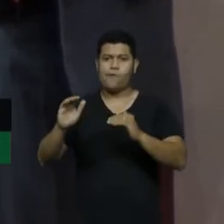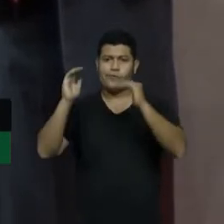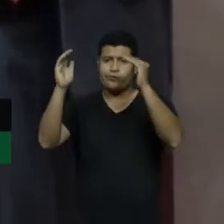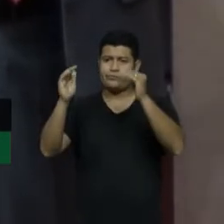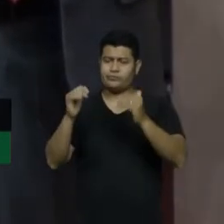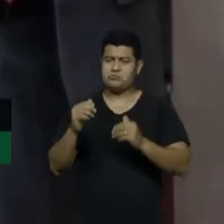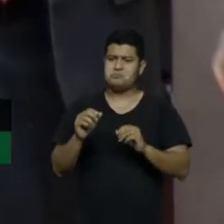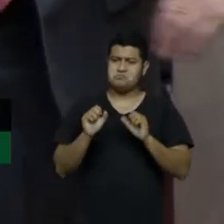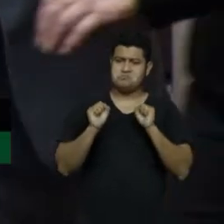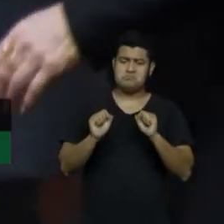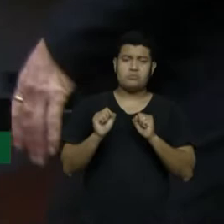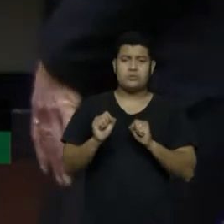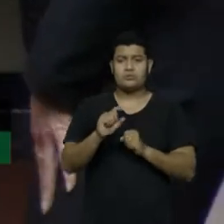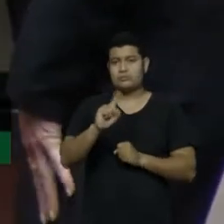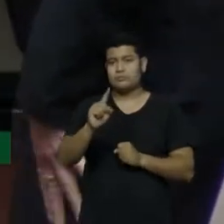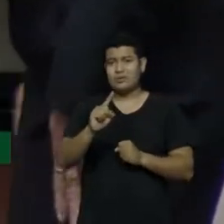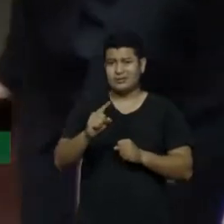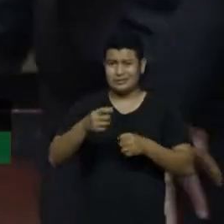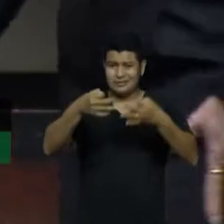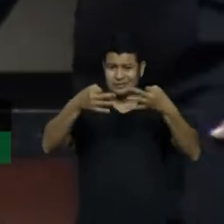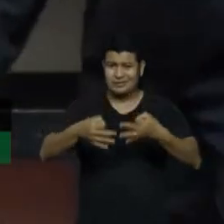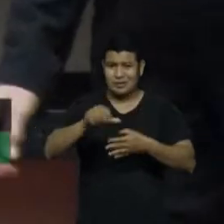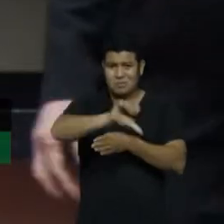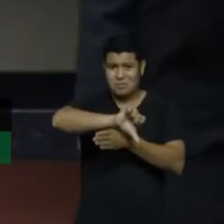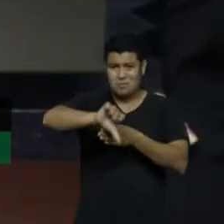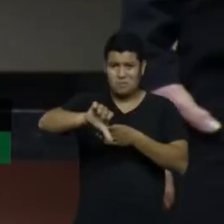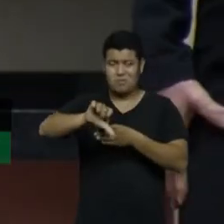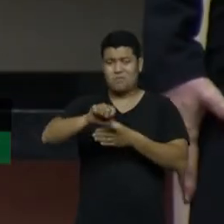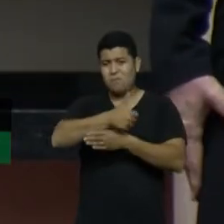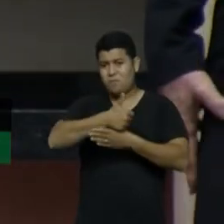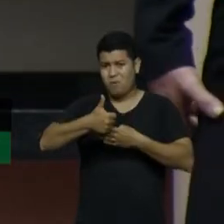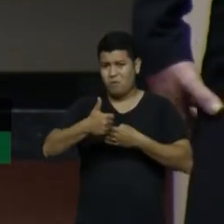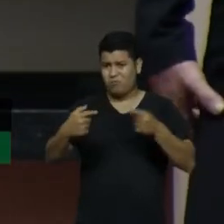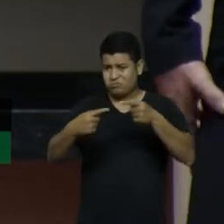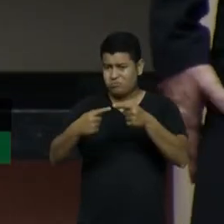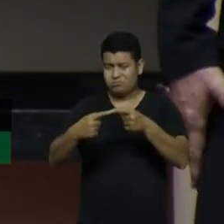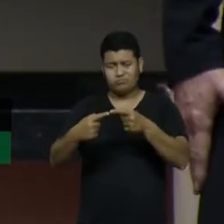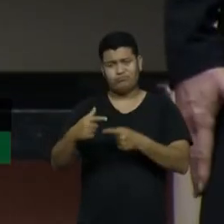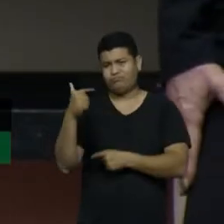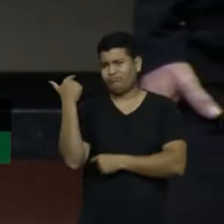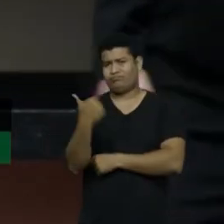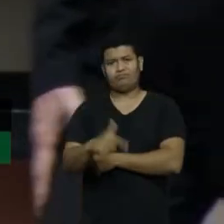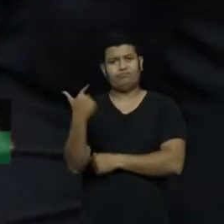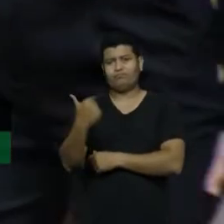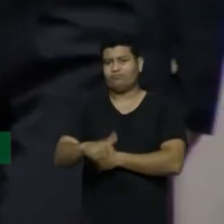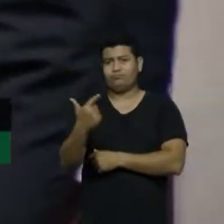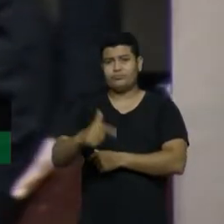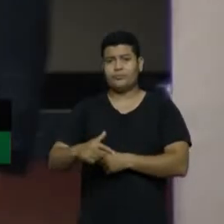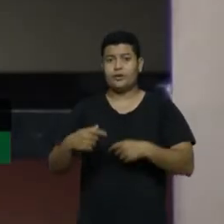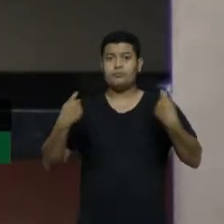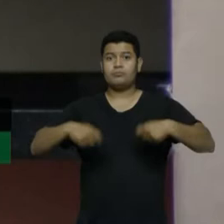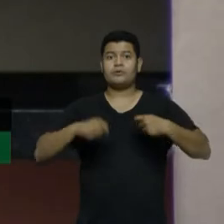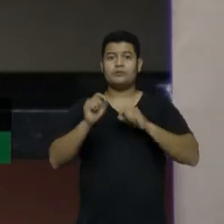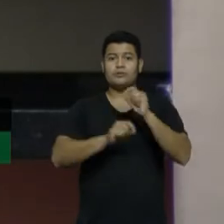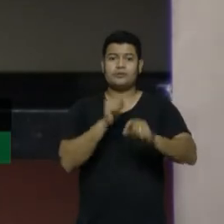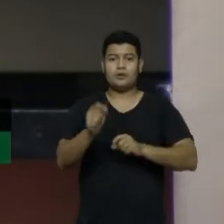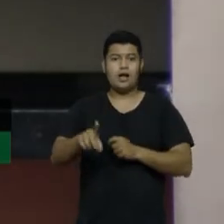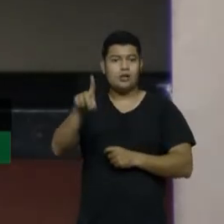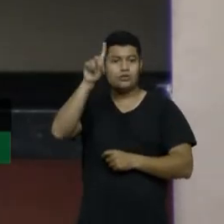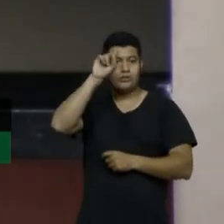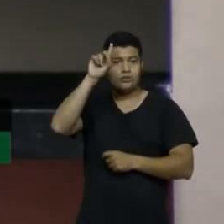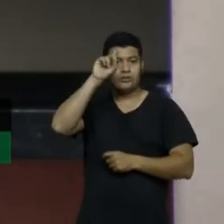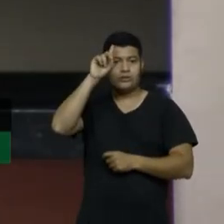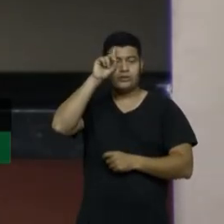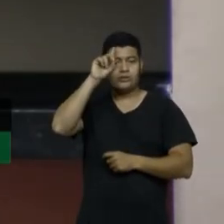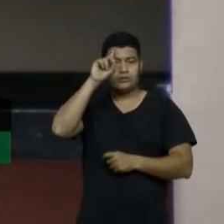aviação, é necessário ter o boletim de bordo, com o nome dos passageiros, isso